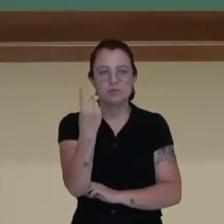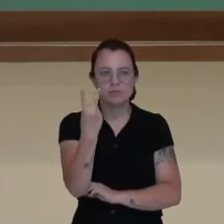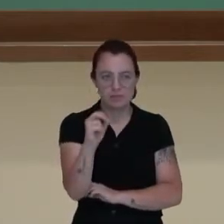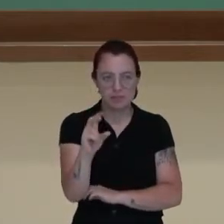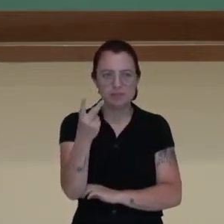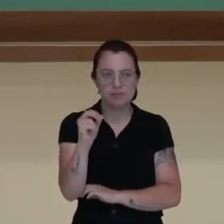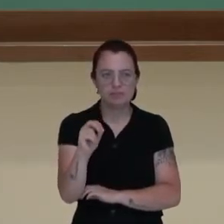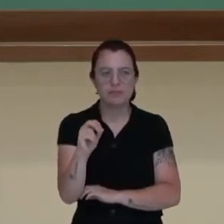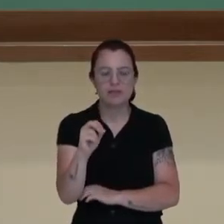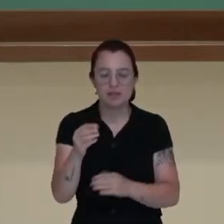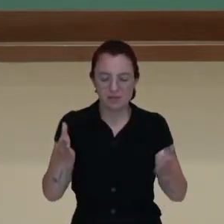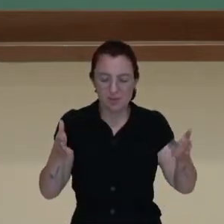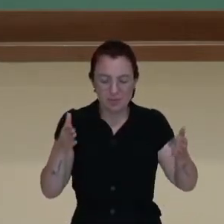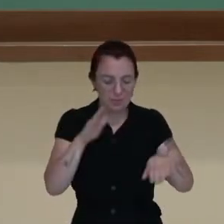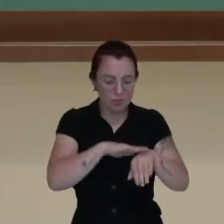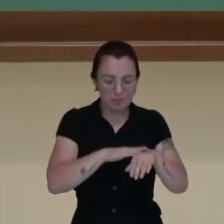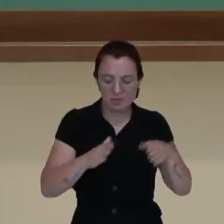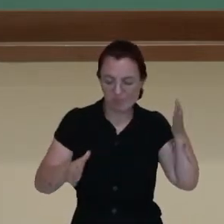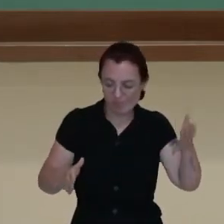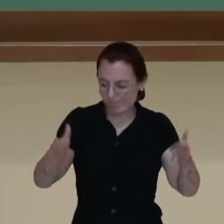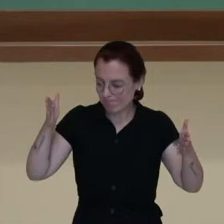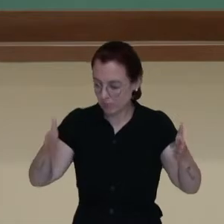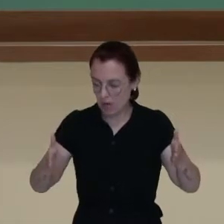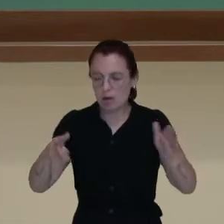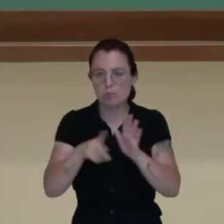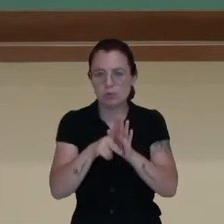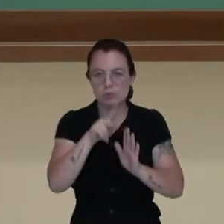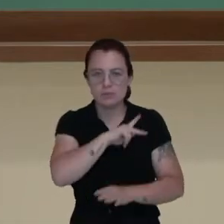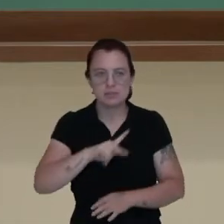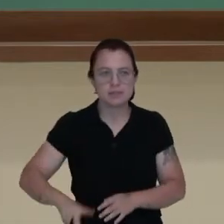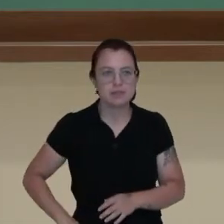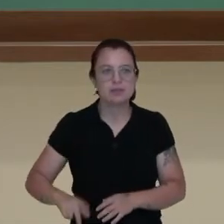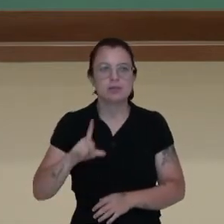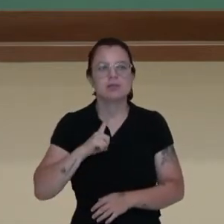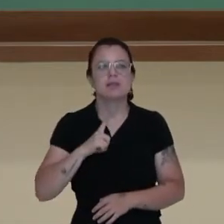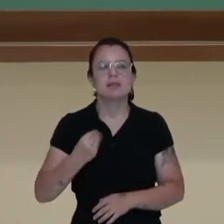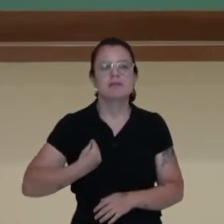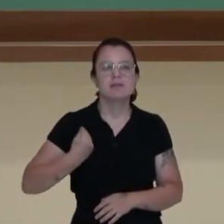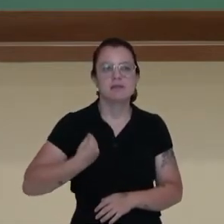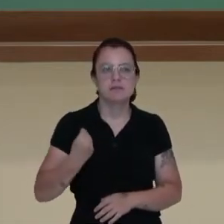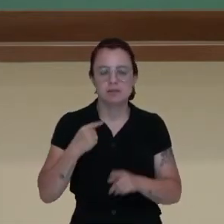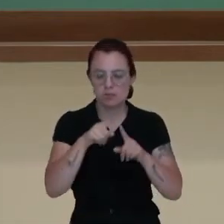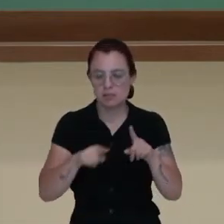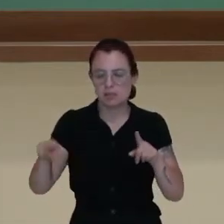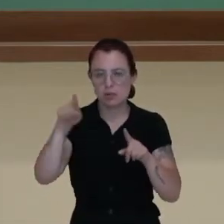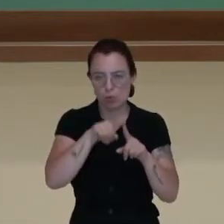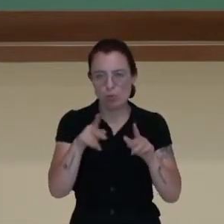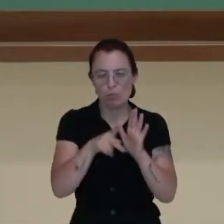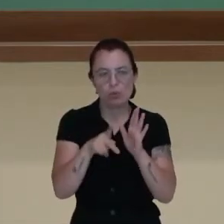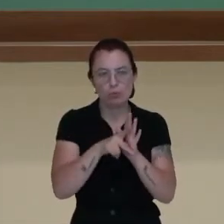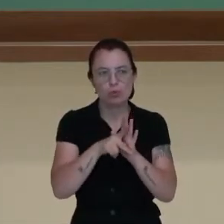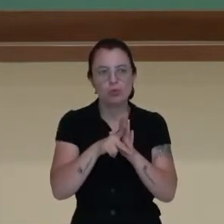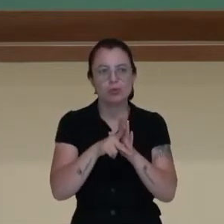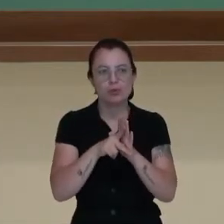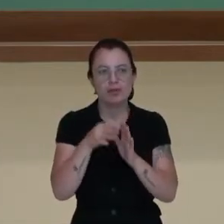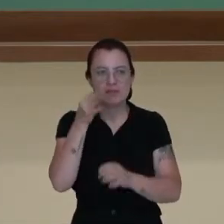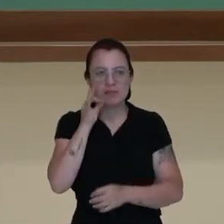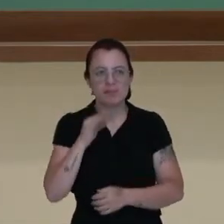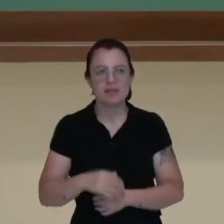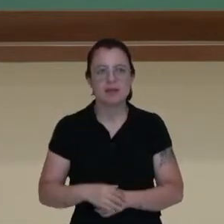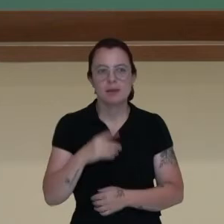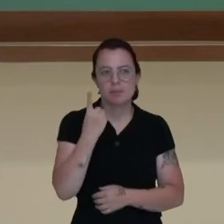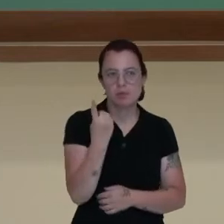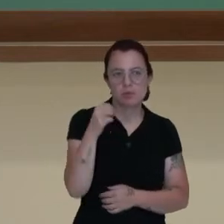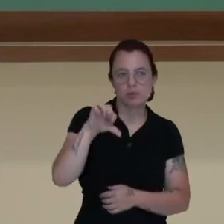Ou seja, esse momento da Primeira República vivia-se o ciclo do café. Em 1929 ocorreu